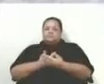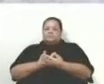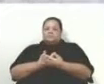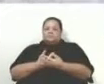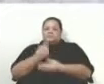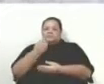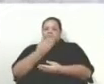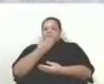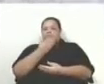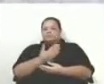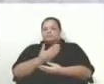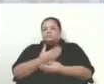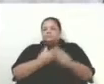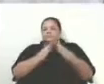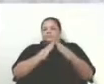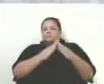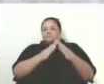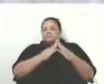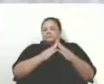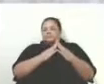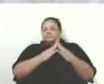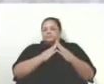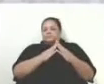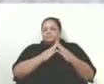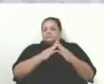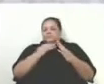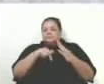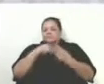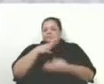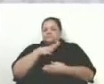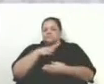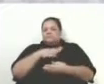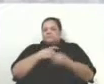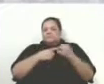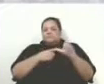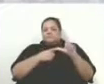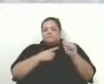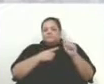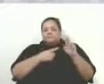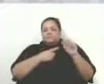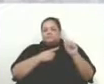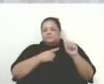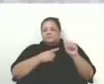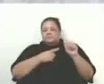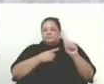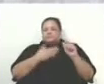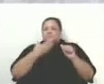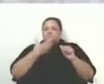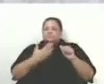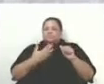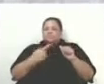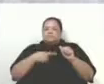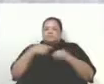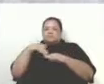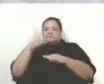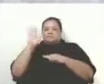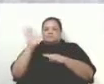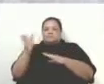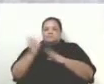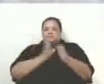moradora desta casa, desta cidade, a senhora Clara, e ela me pede que haja mais